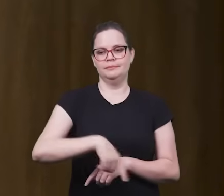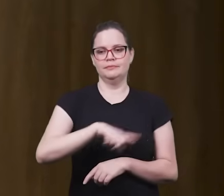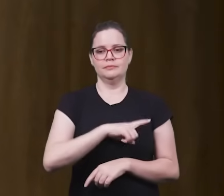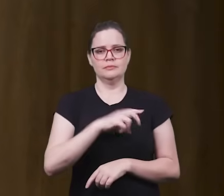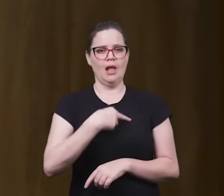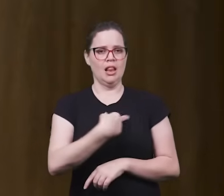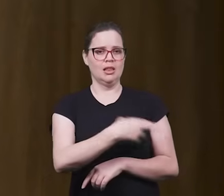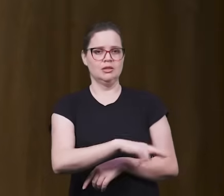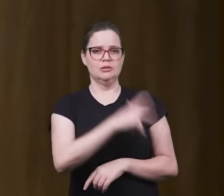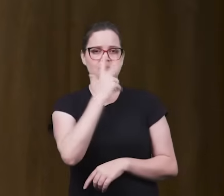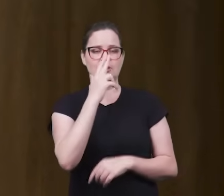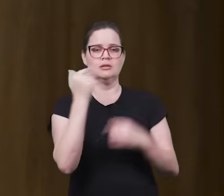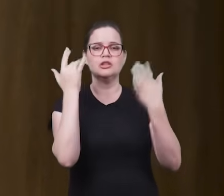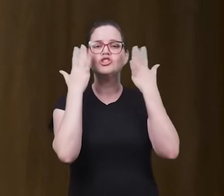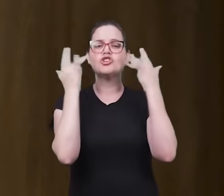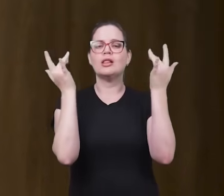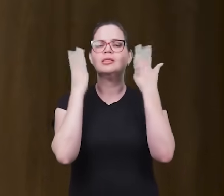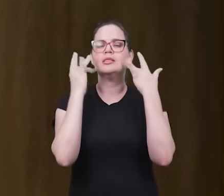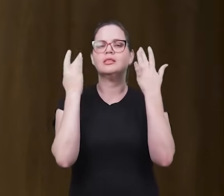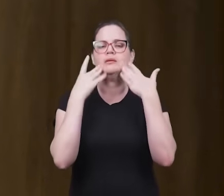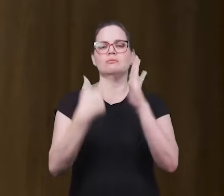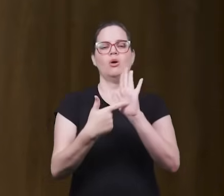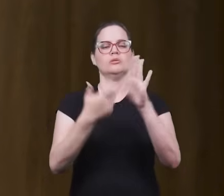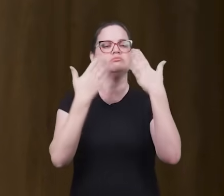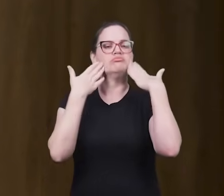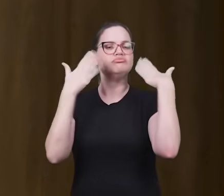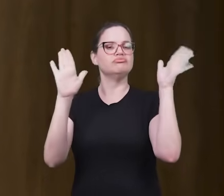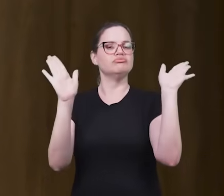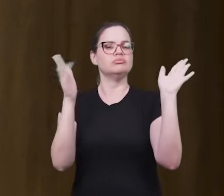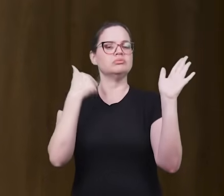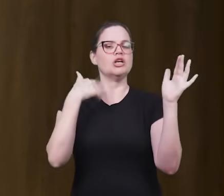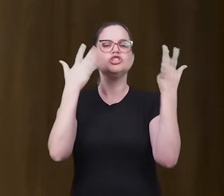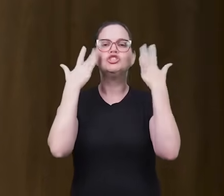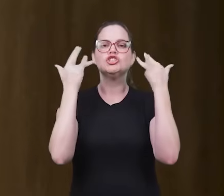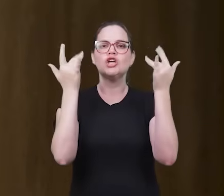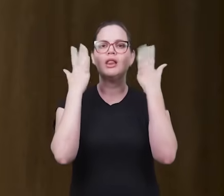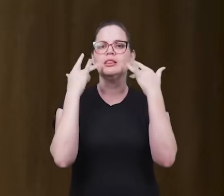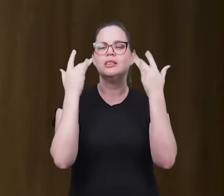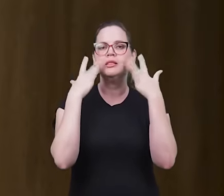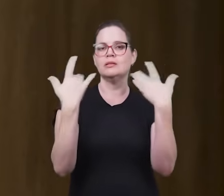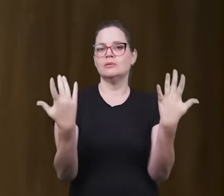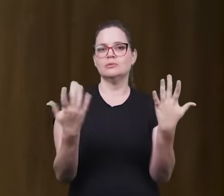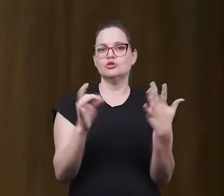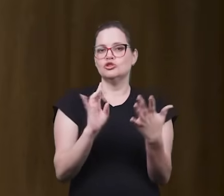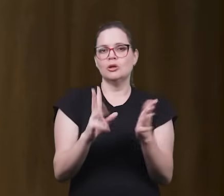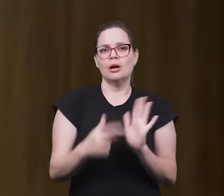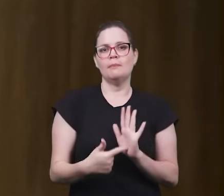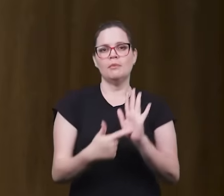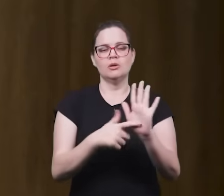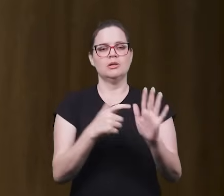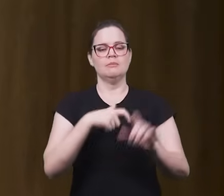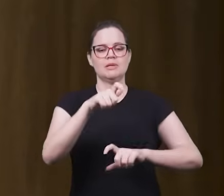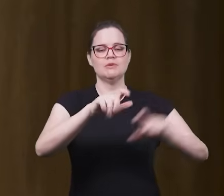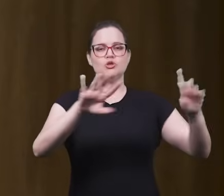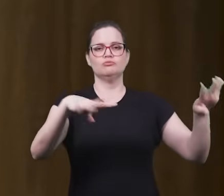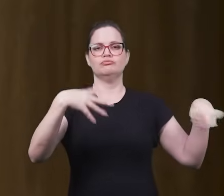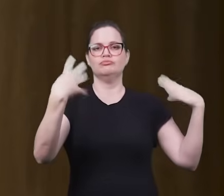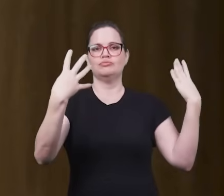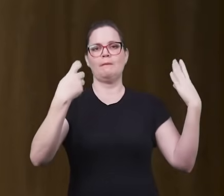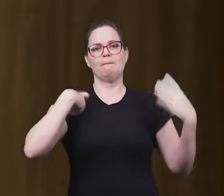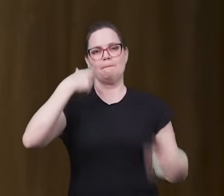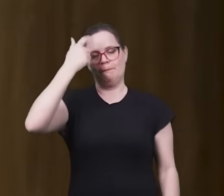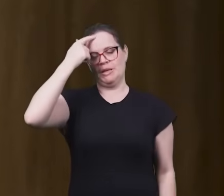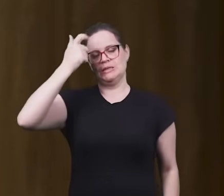religiosidade de forma teatral, tendo como única preocupação o fato de serem vistos